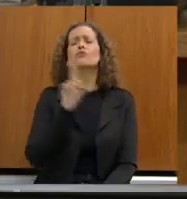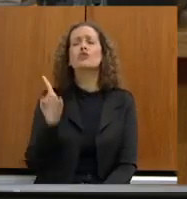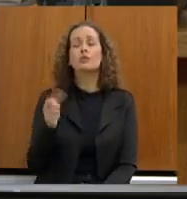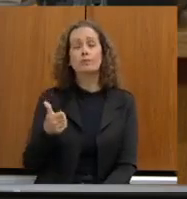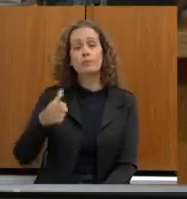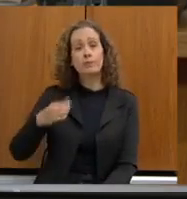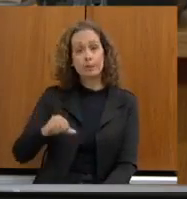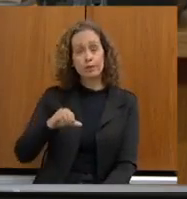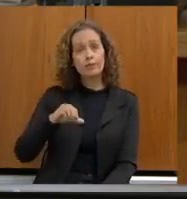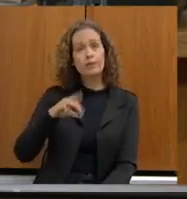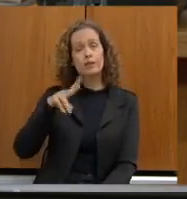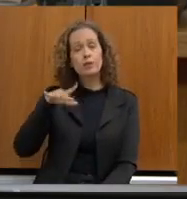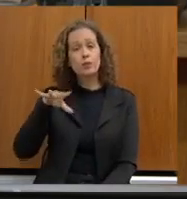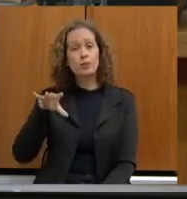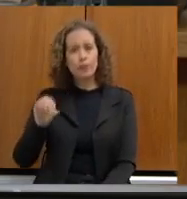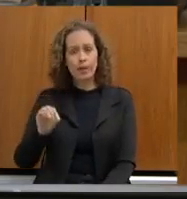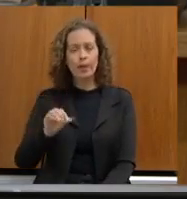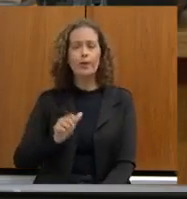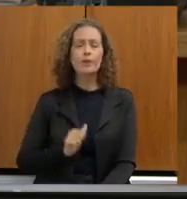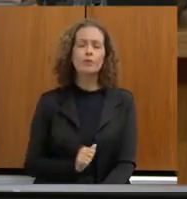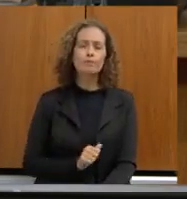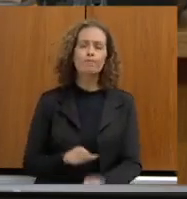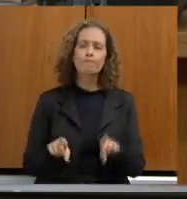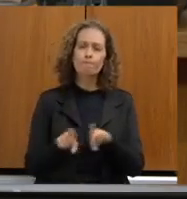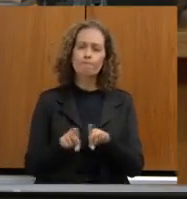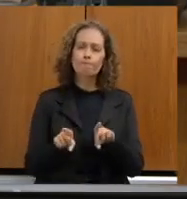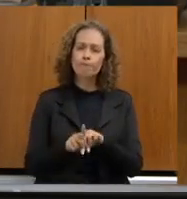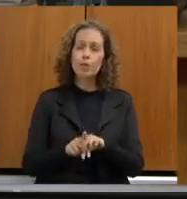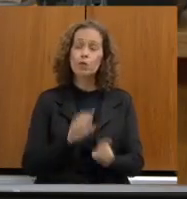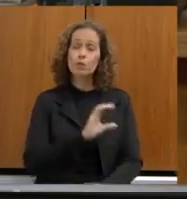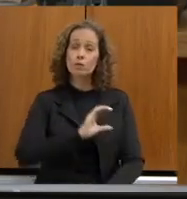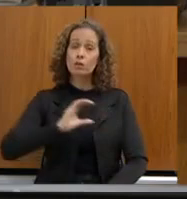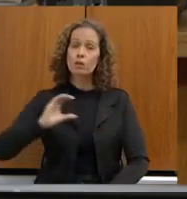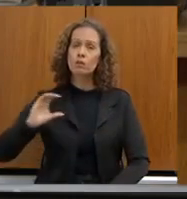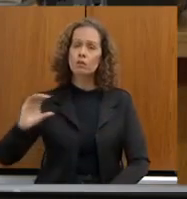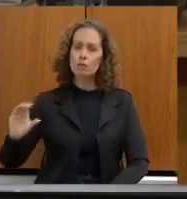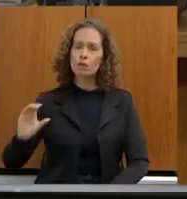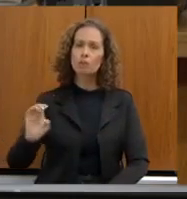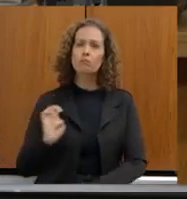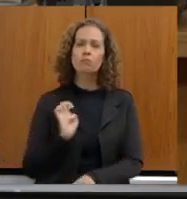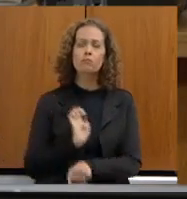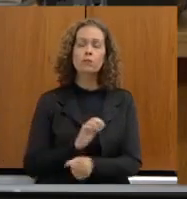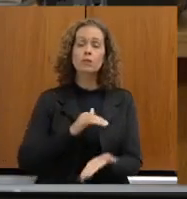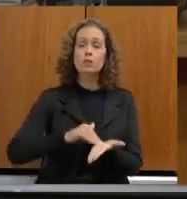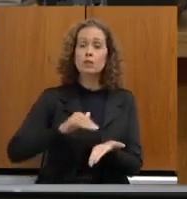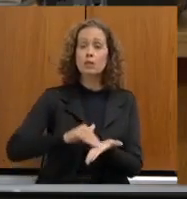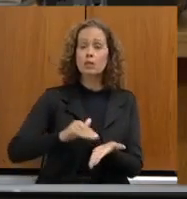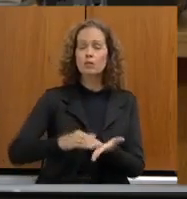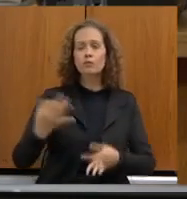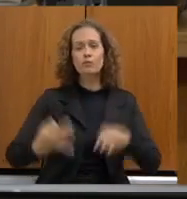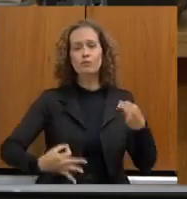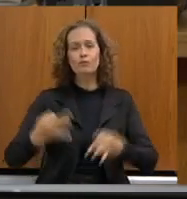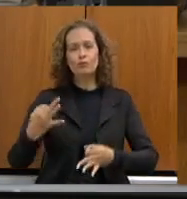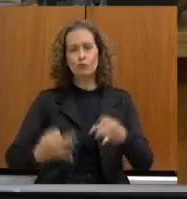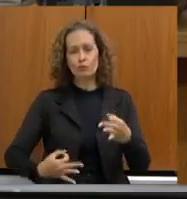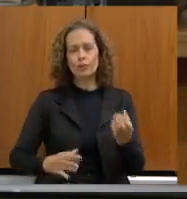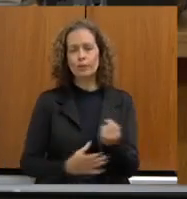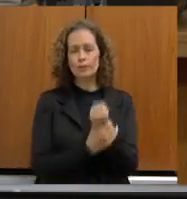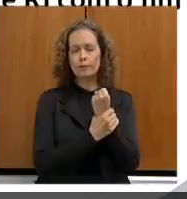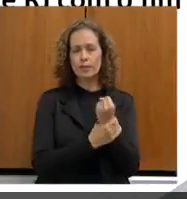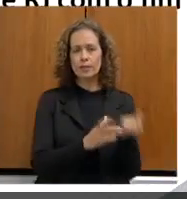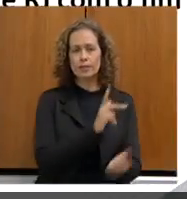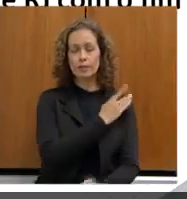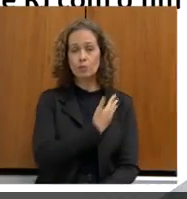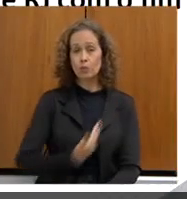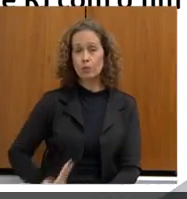realizada sob a coordenação da Secretaria de Estado de justiça e segurança pública e também outras inclusive envolvendo outras